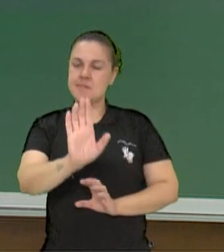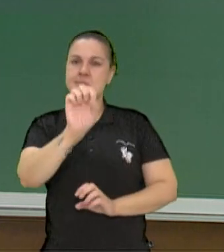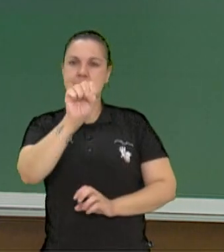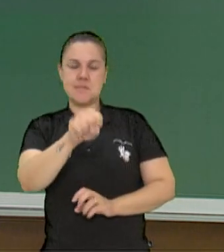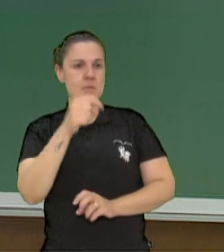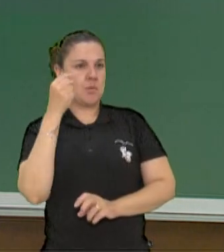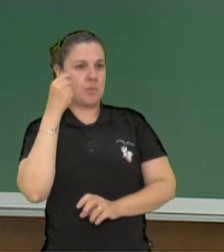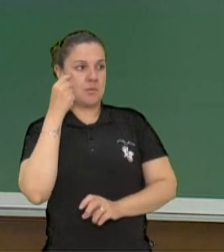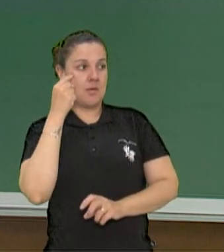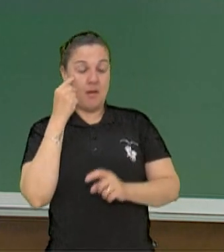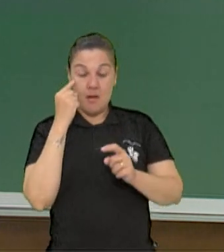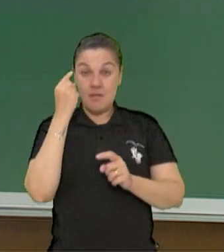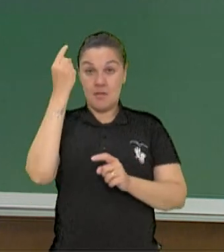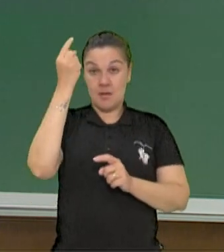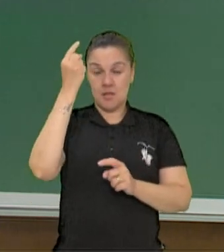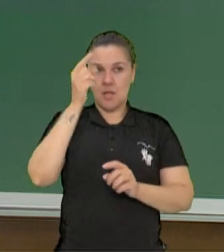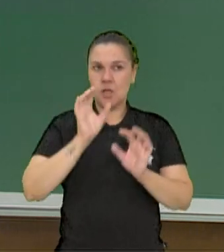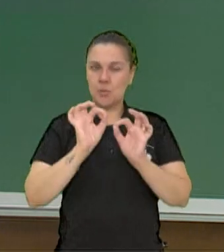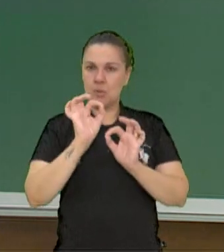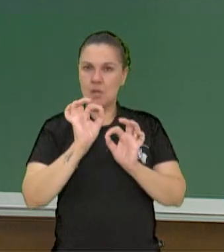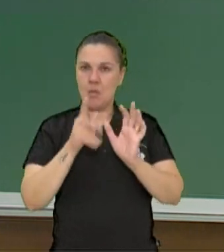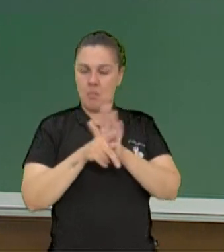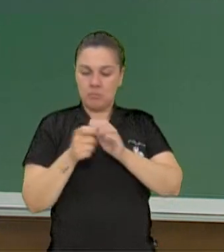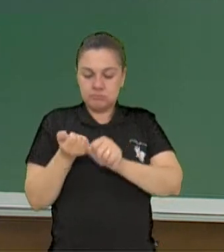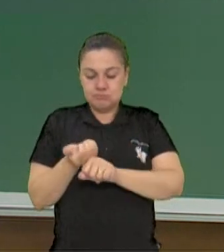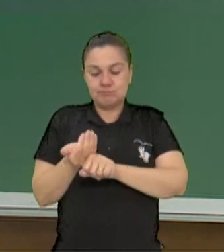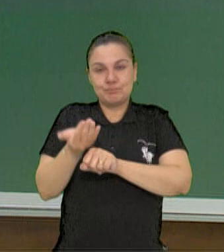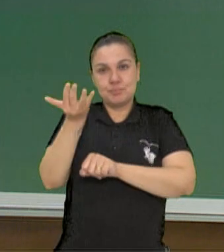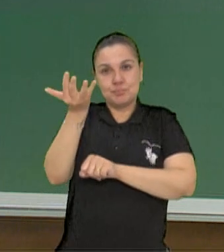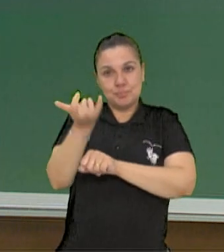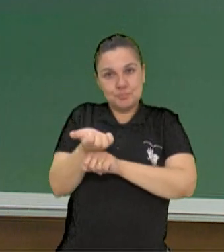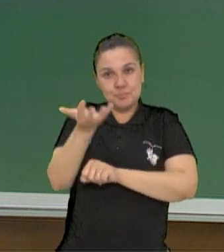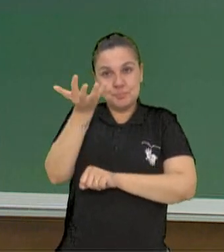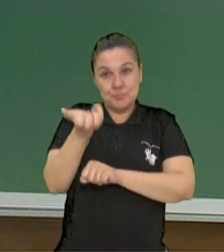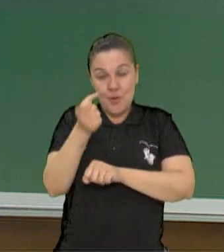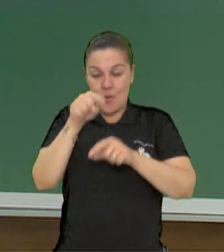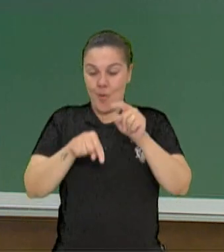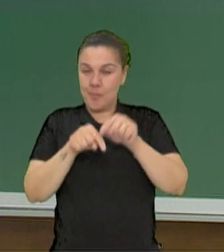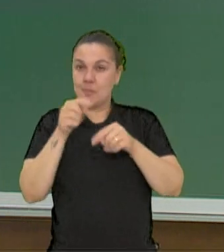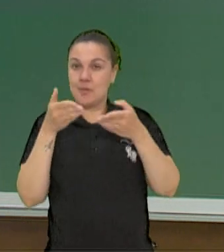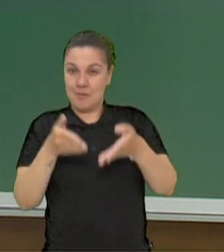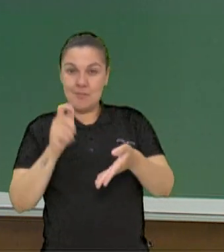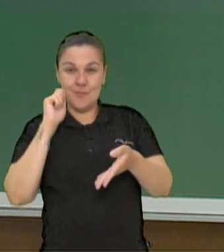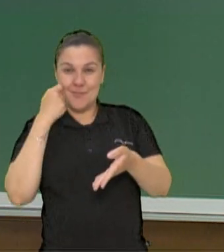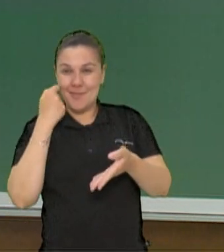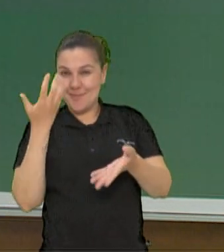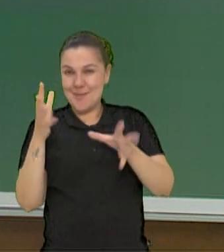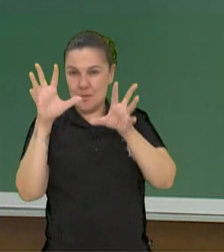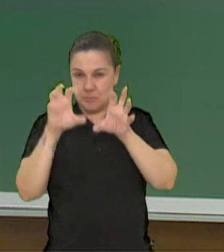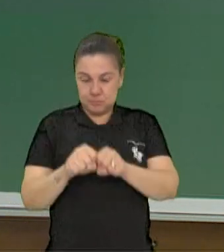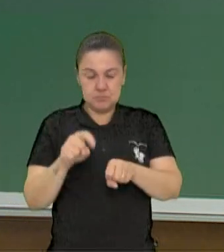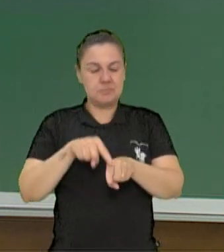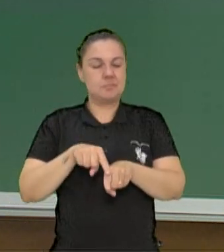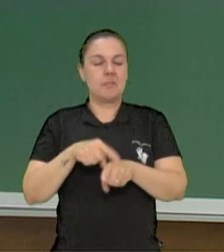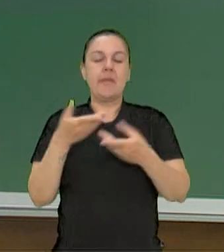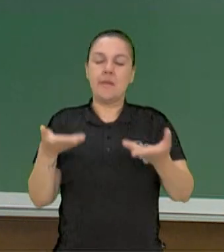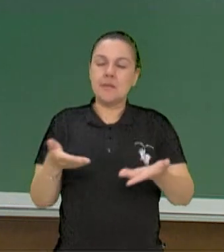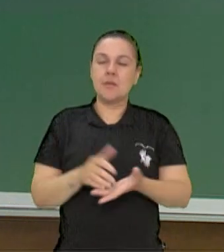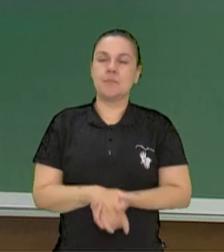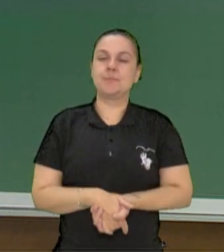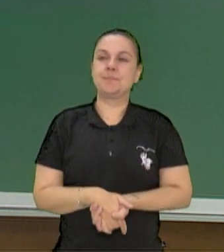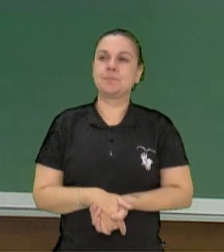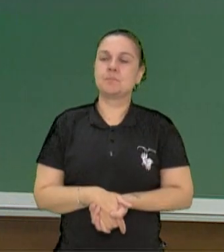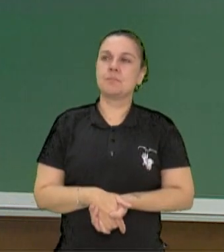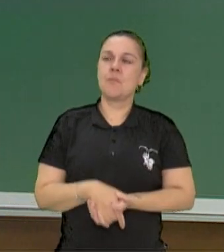ideia central, pessoal, da radiação do corpo negro, lembre-se que eu iniciei a aula falando que os caras estavam